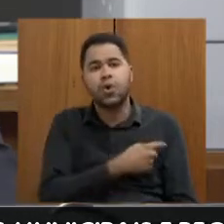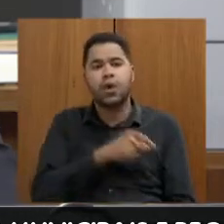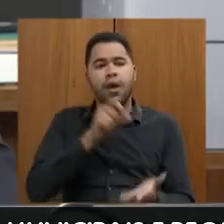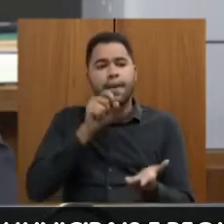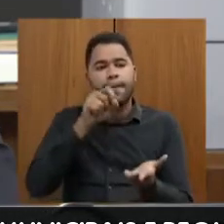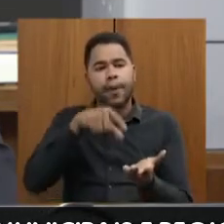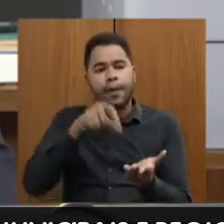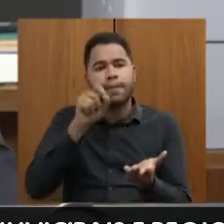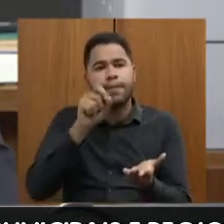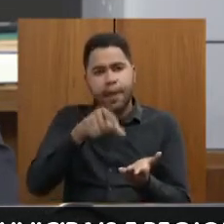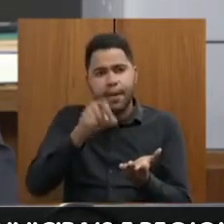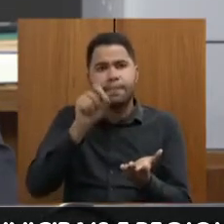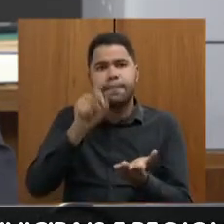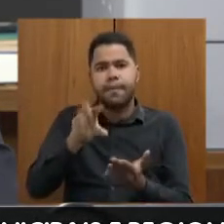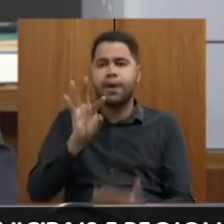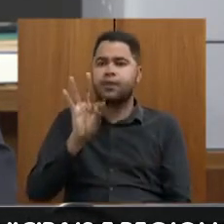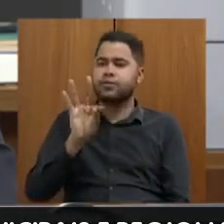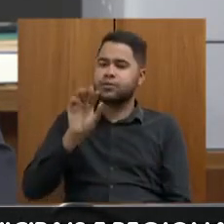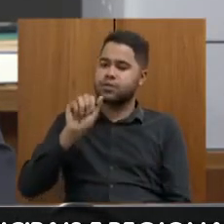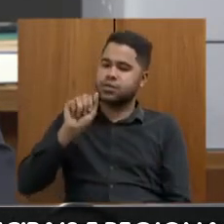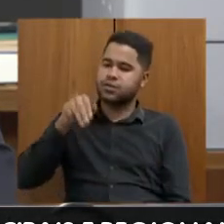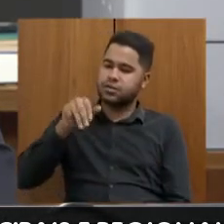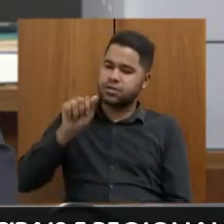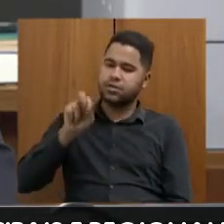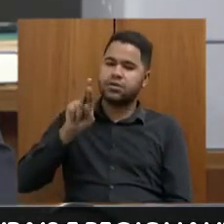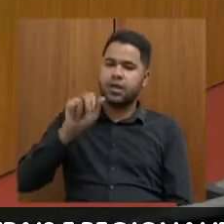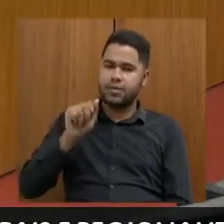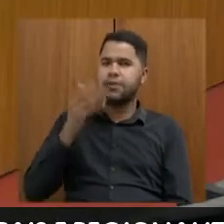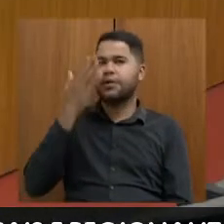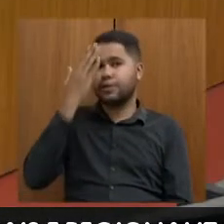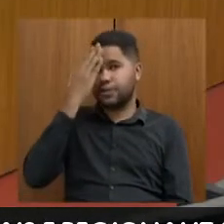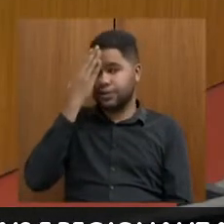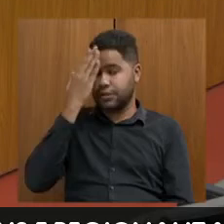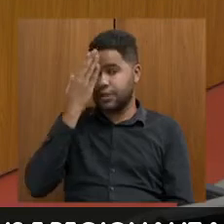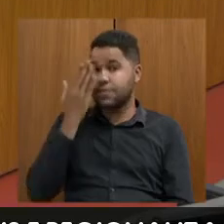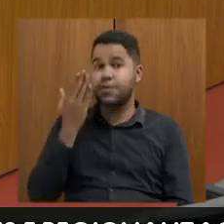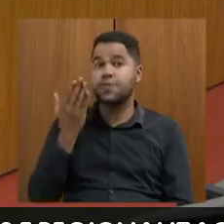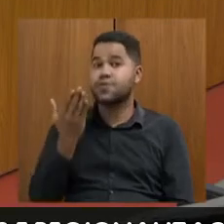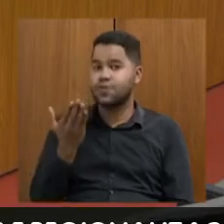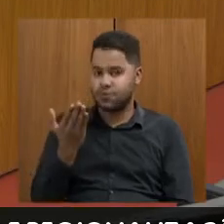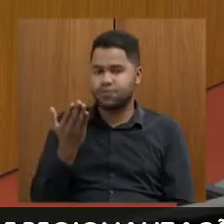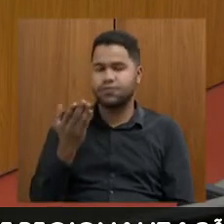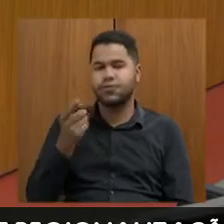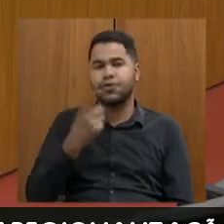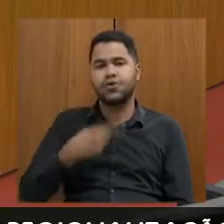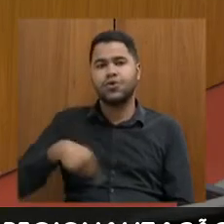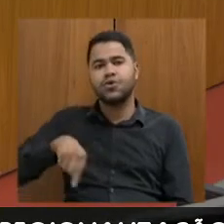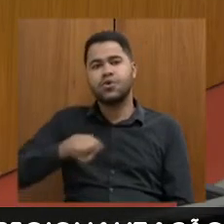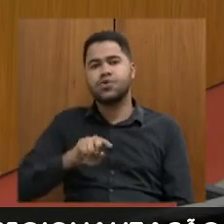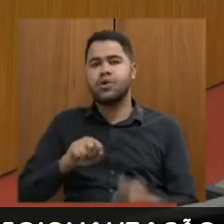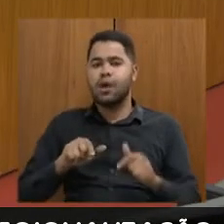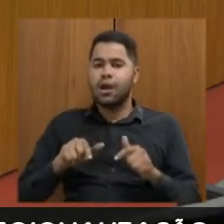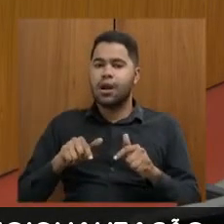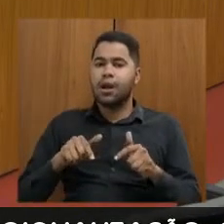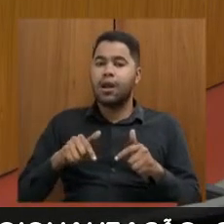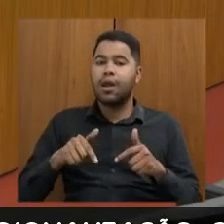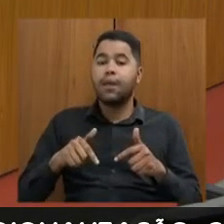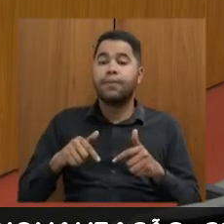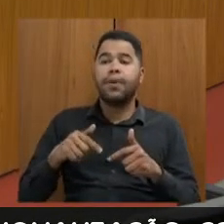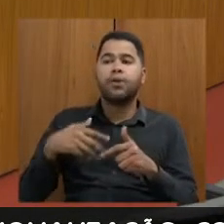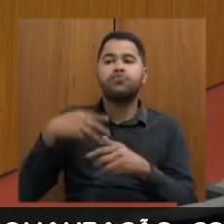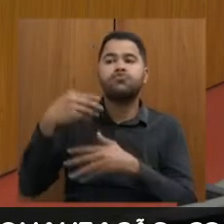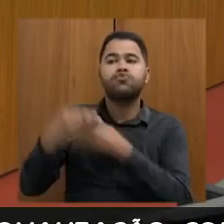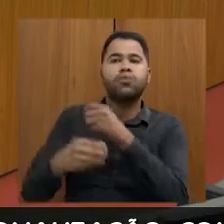Plantadores de tâmaras que somos né sabemos é que nós estamos fazendo um trabalho para as nossas